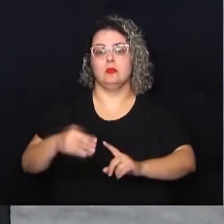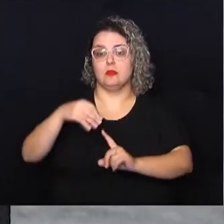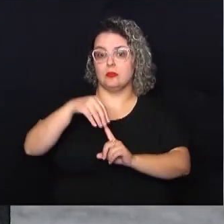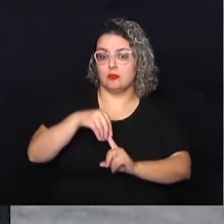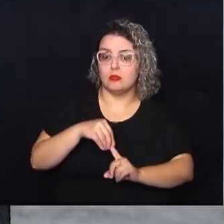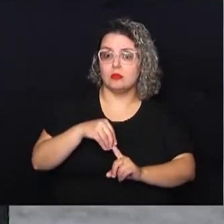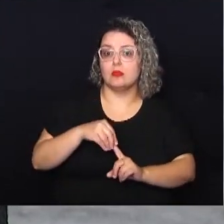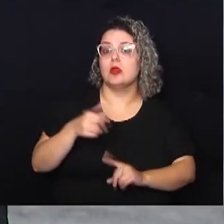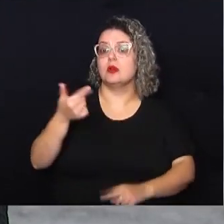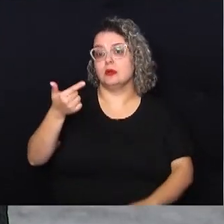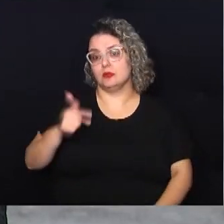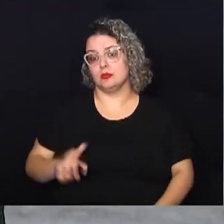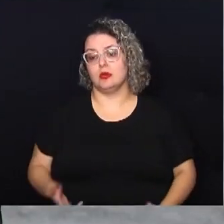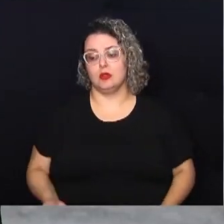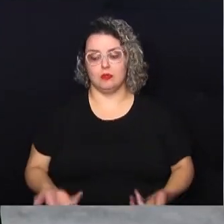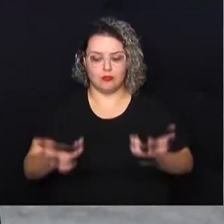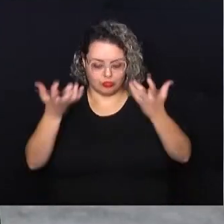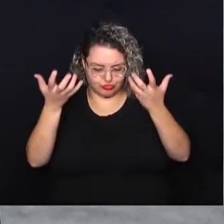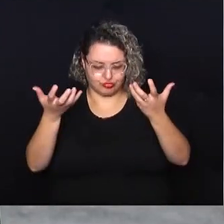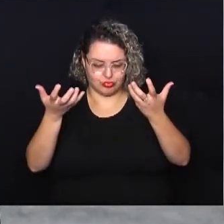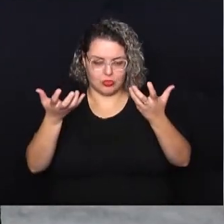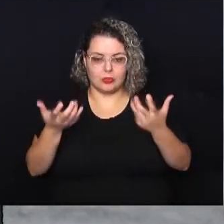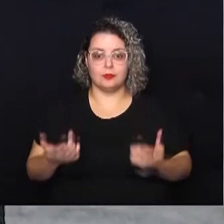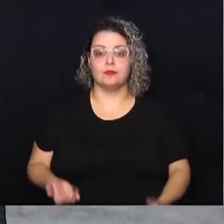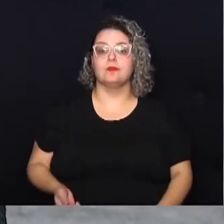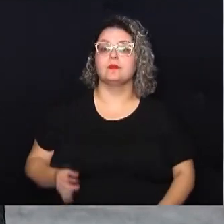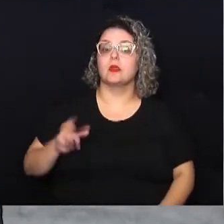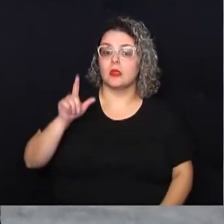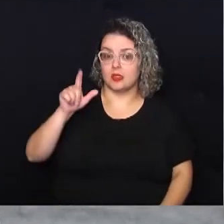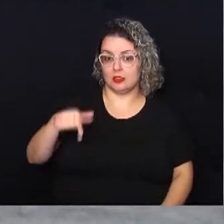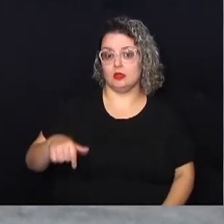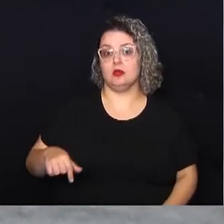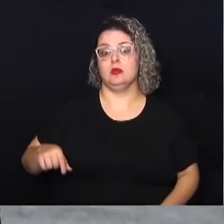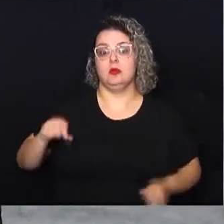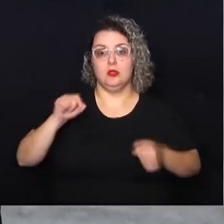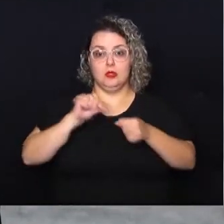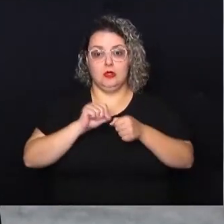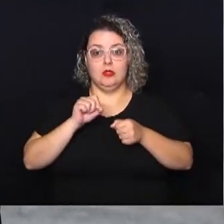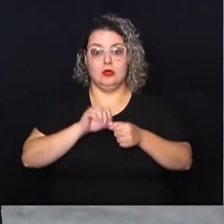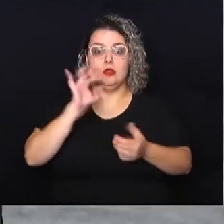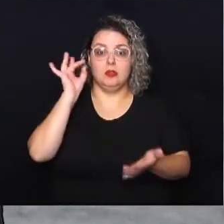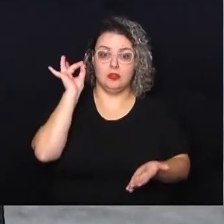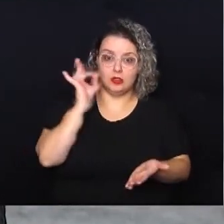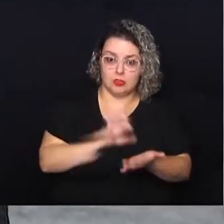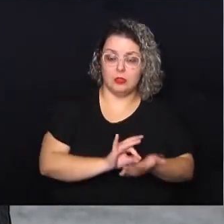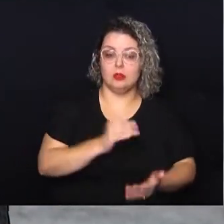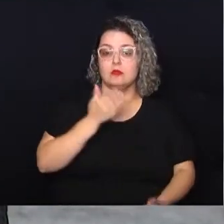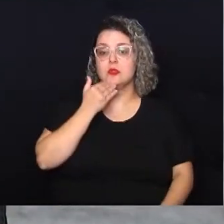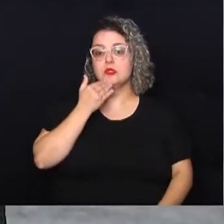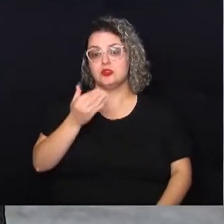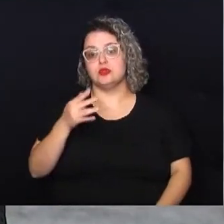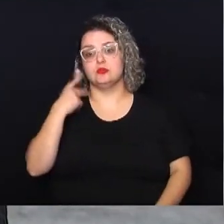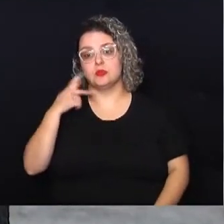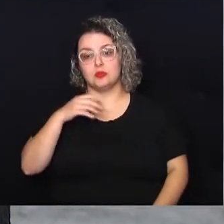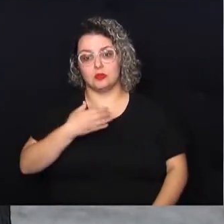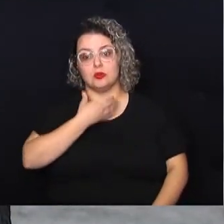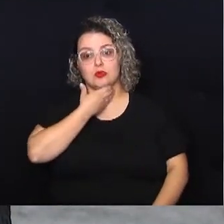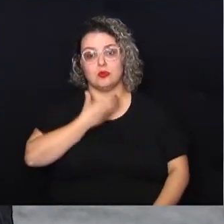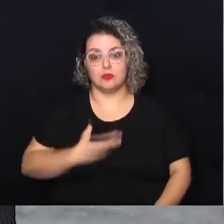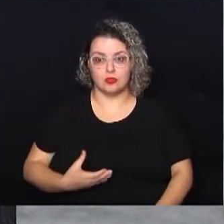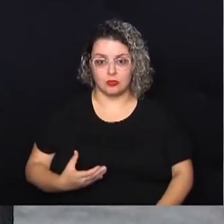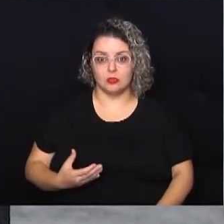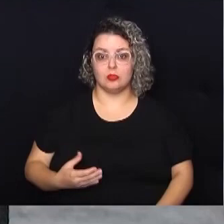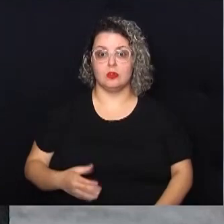mas continuava mato. Aí eu peguei, fiz um ofício, pedi para o vereador Carmo, ele mandou